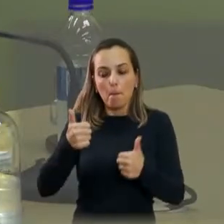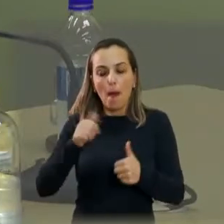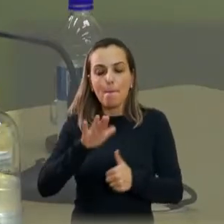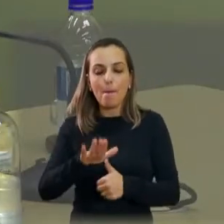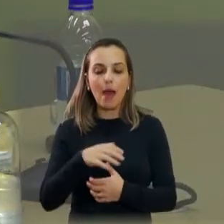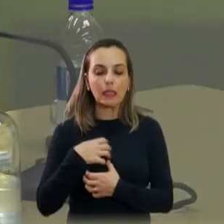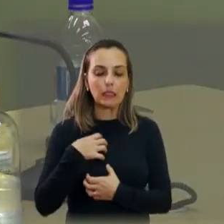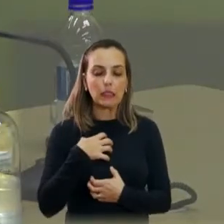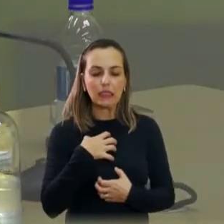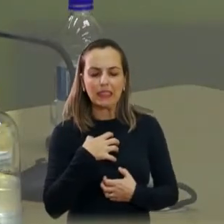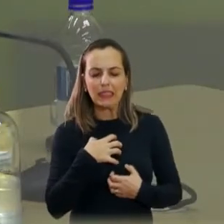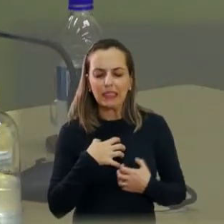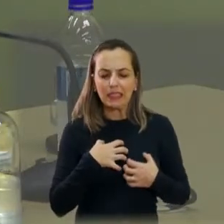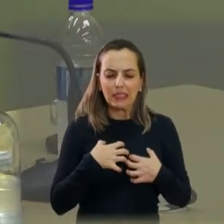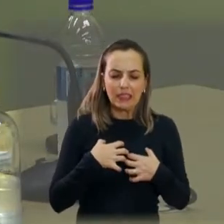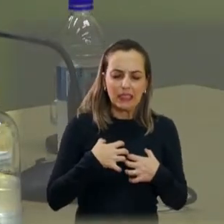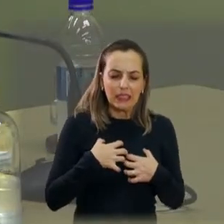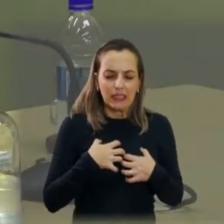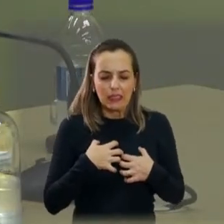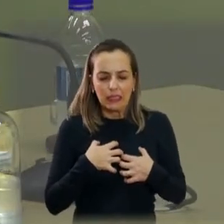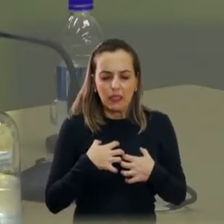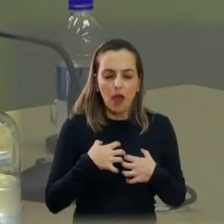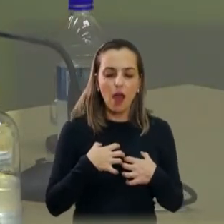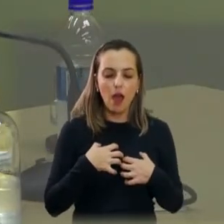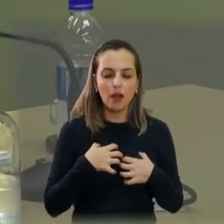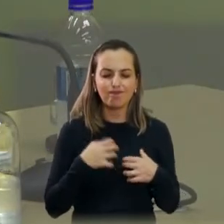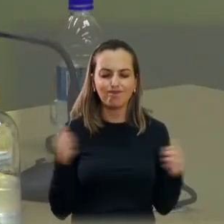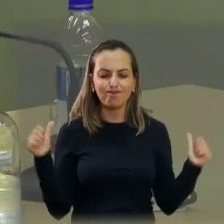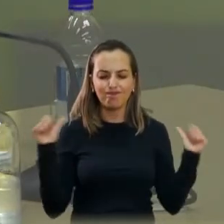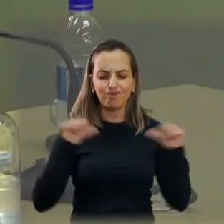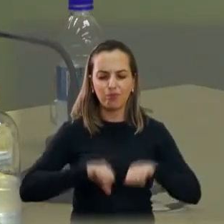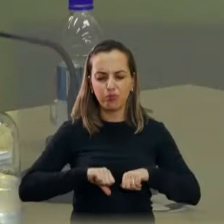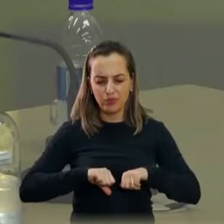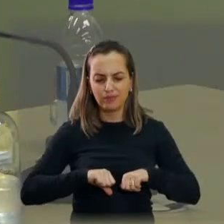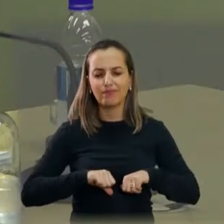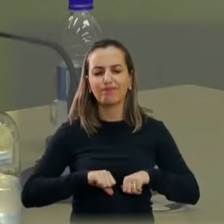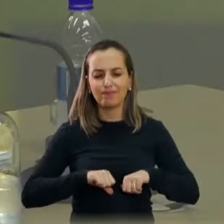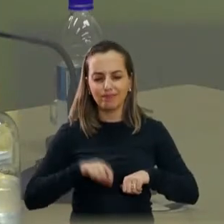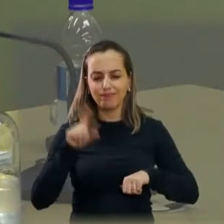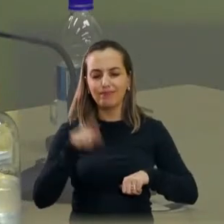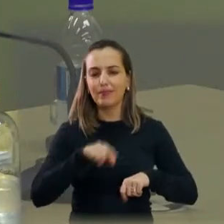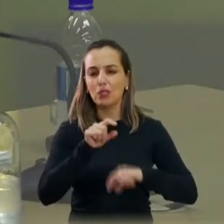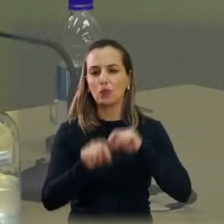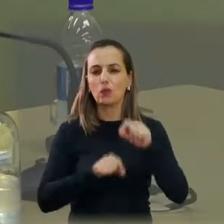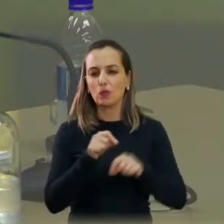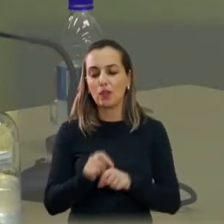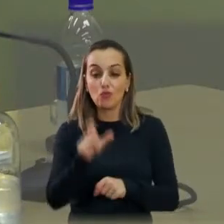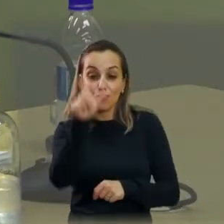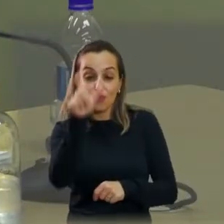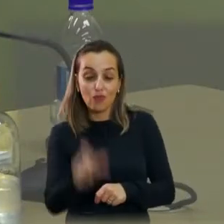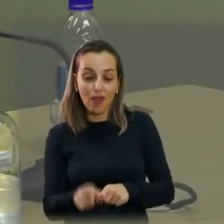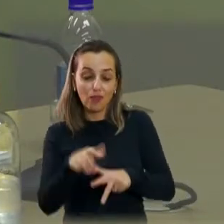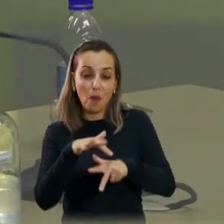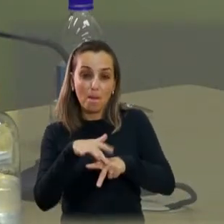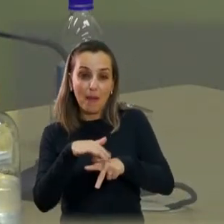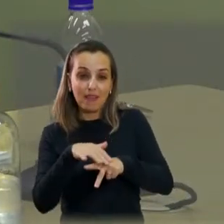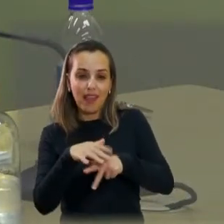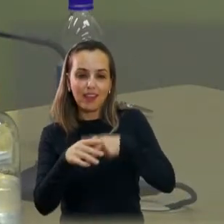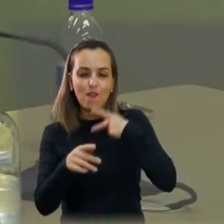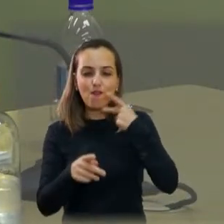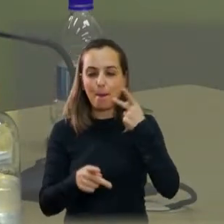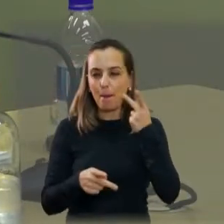nos destrói, uma palavra muito forte, mas que judia muito da gente, é o paciente entra